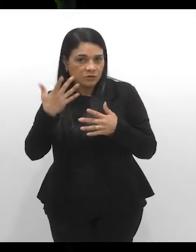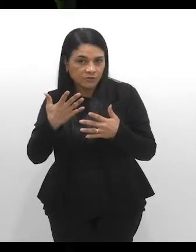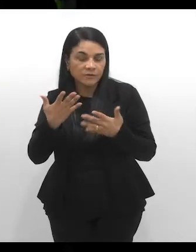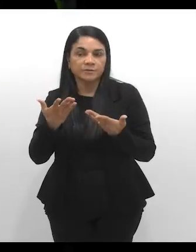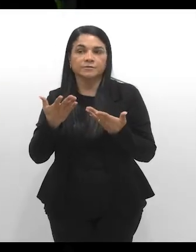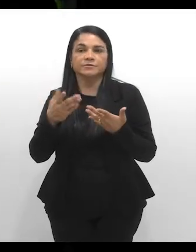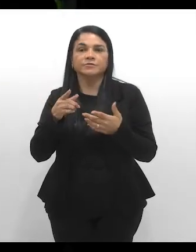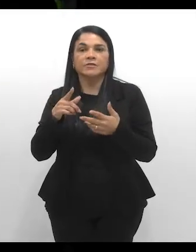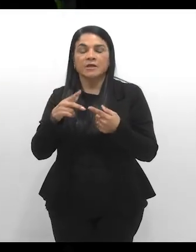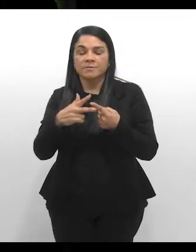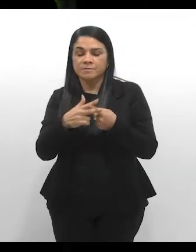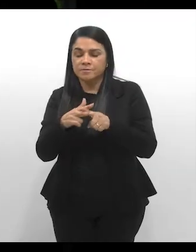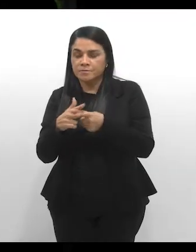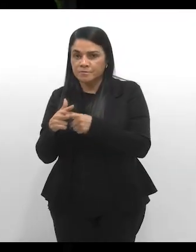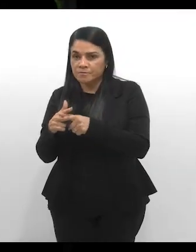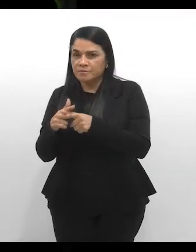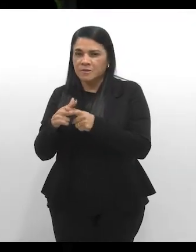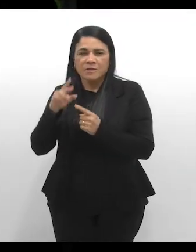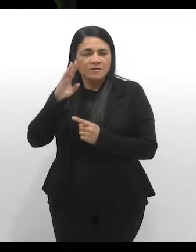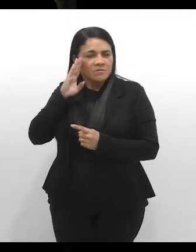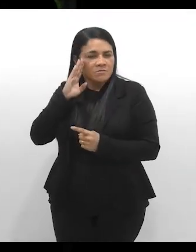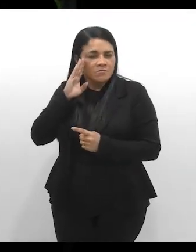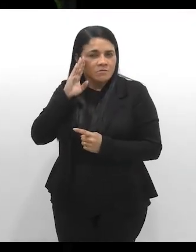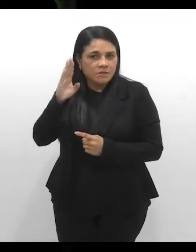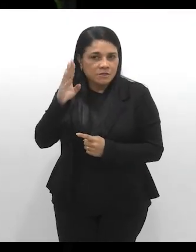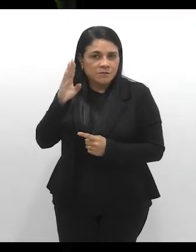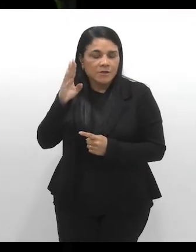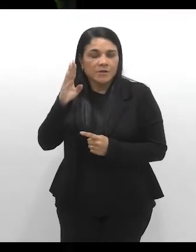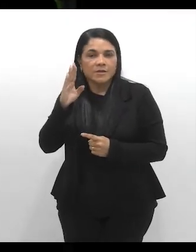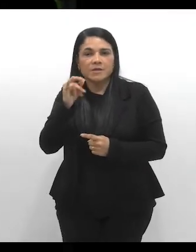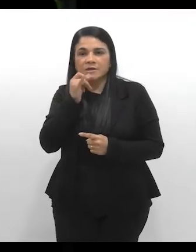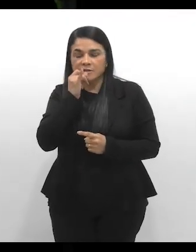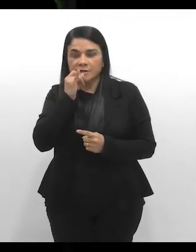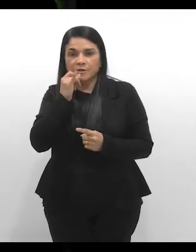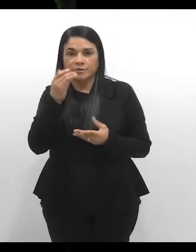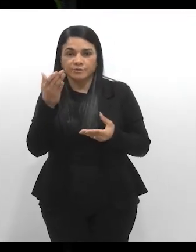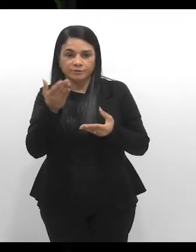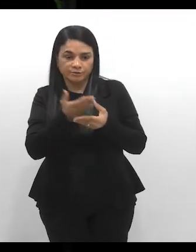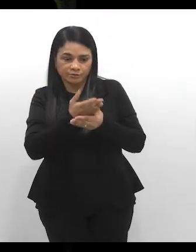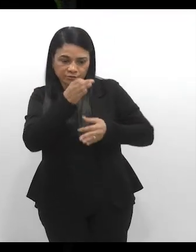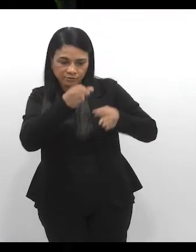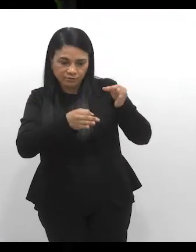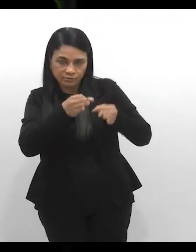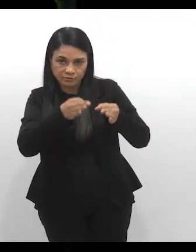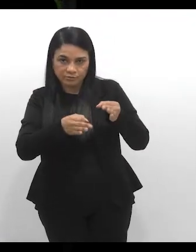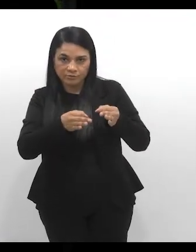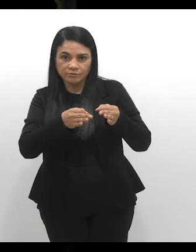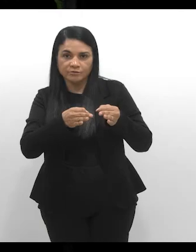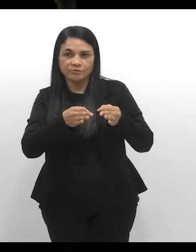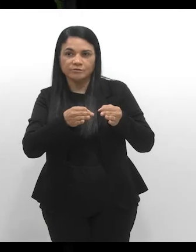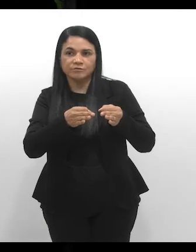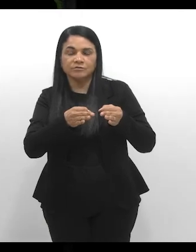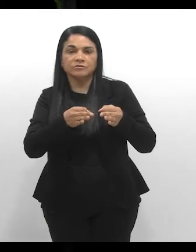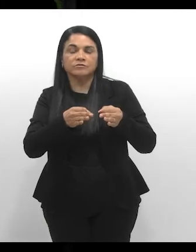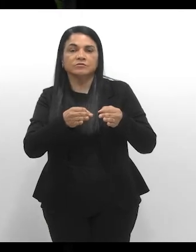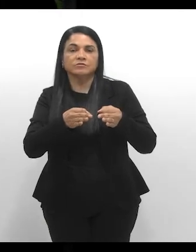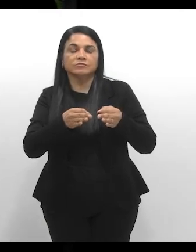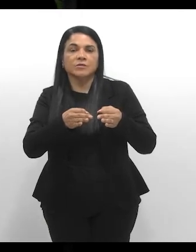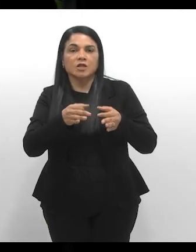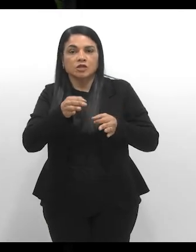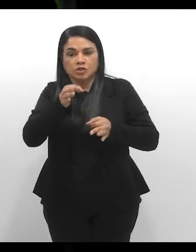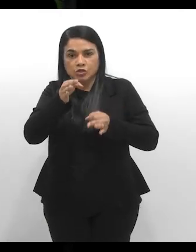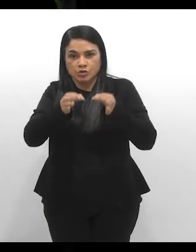reparação é fundamental nessa discussão toda, né? Porque a corte ela pega o caso, infelizmente ela só julga o